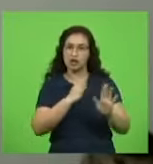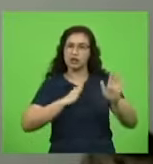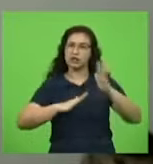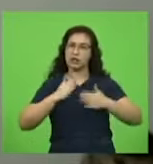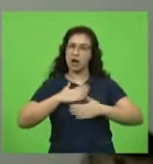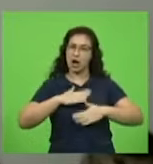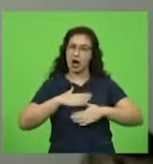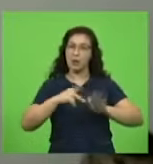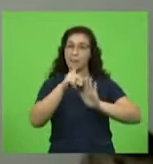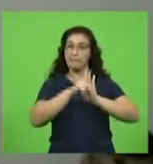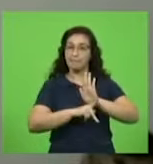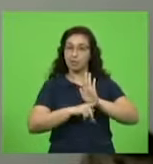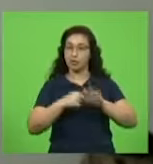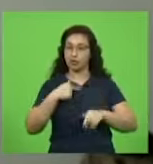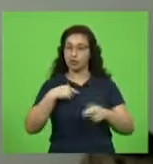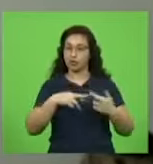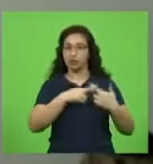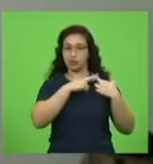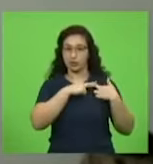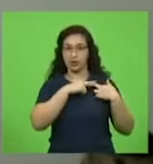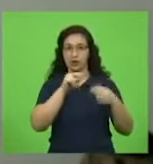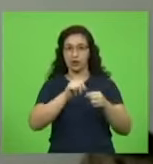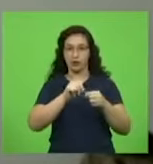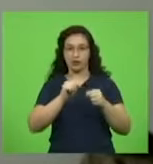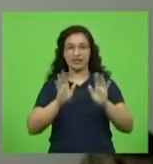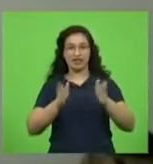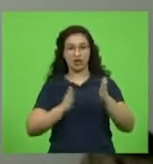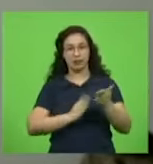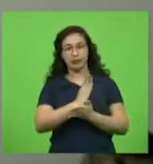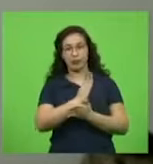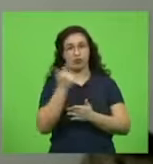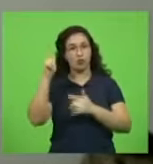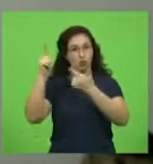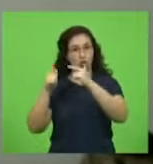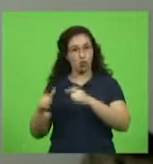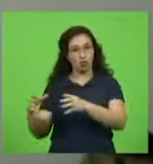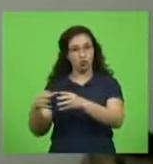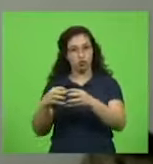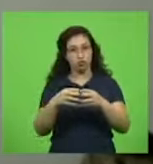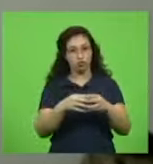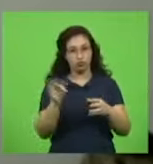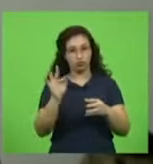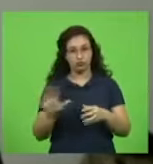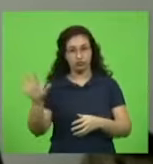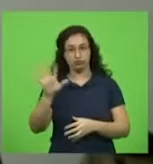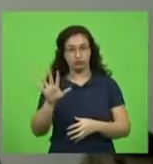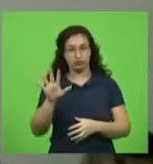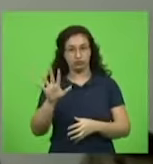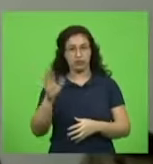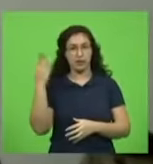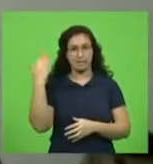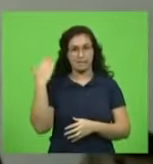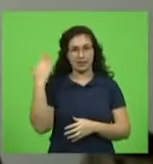o projeto de minha autoria que já é aprovado em outros entes da federação, que na época